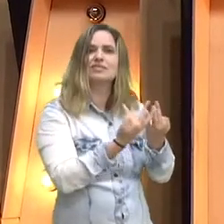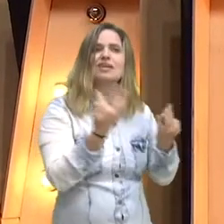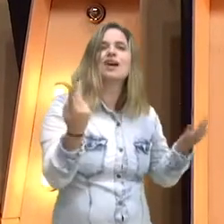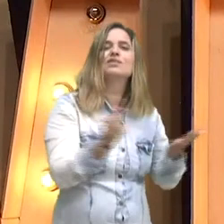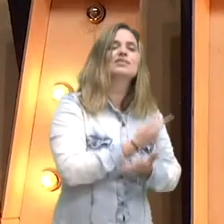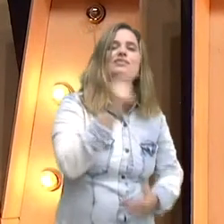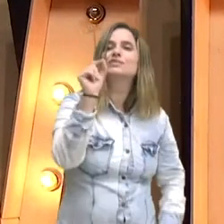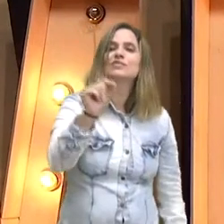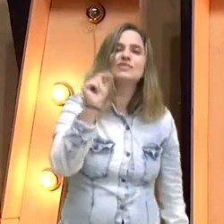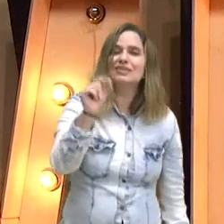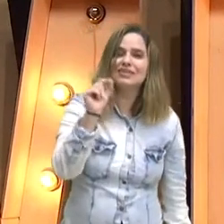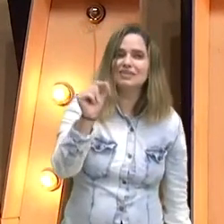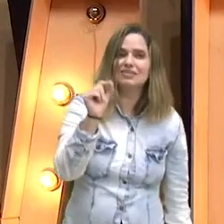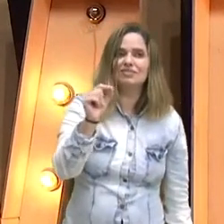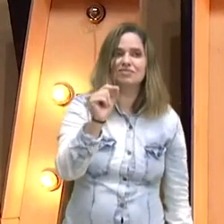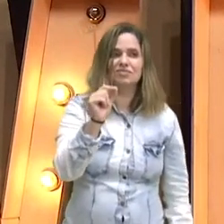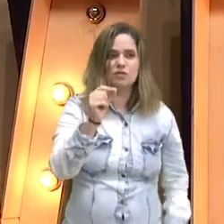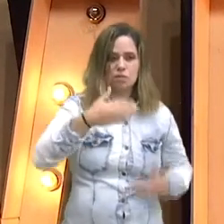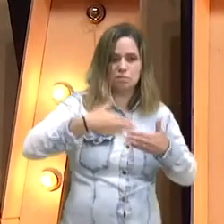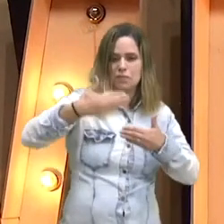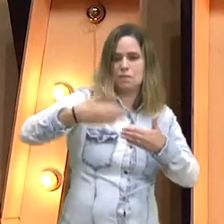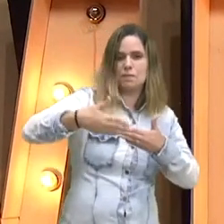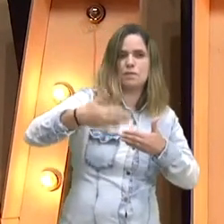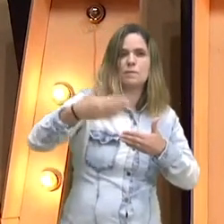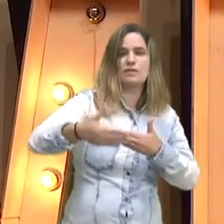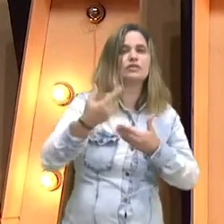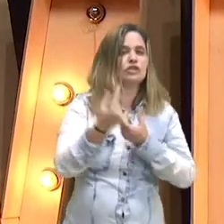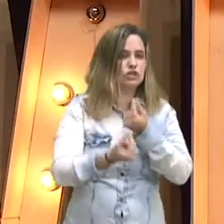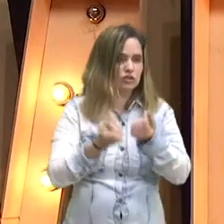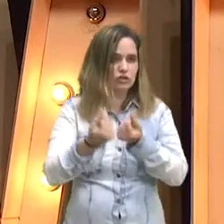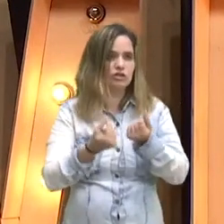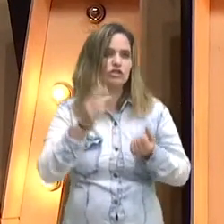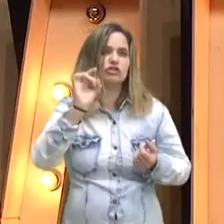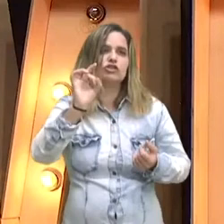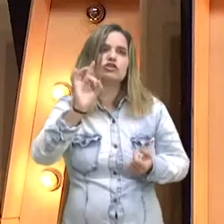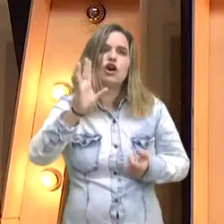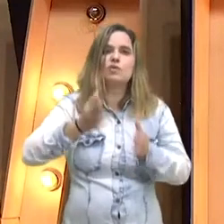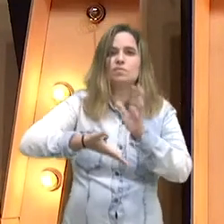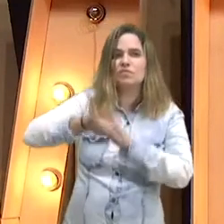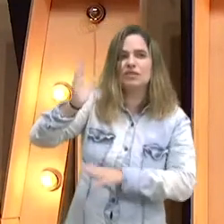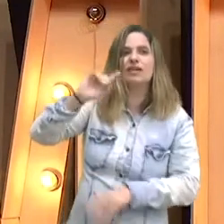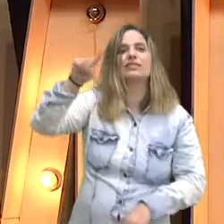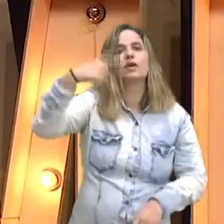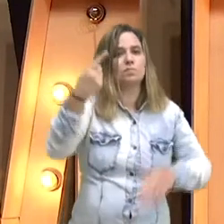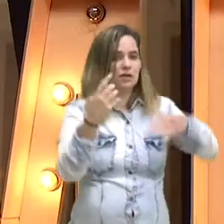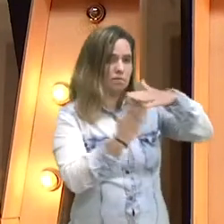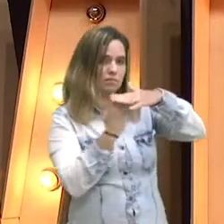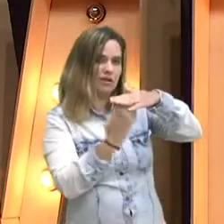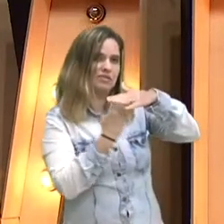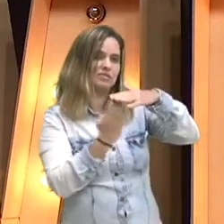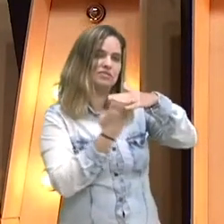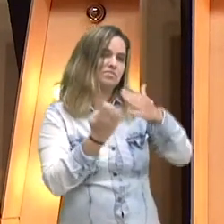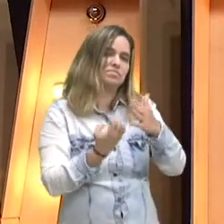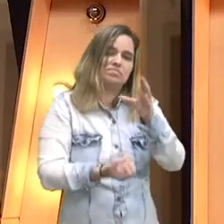Essa família, depois de um tempo, aquilo que era a grana extra, virou realmente um empreendimento da família.